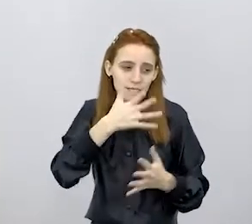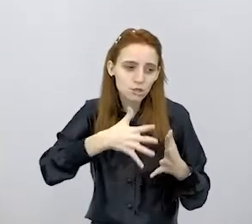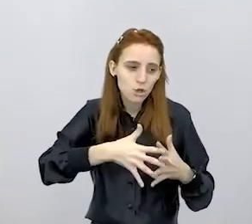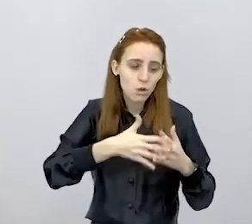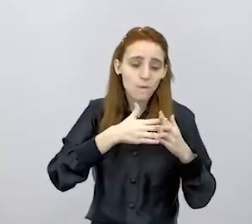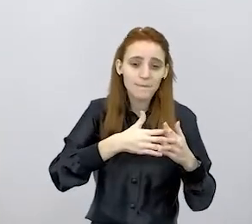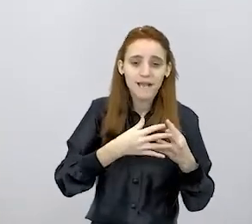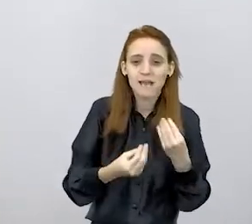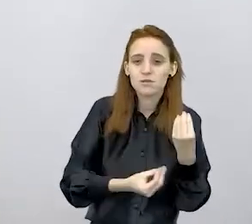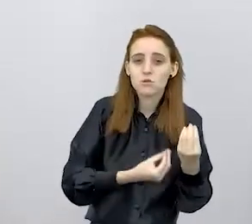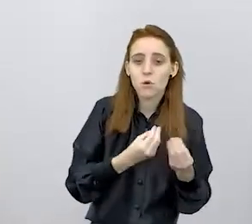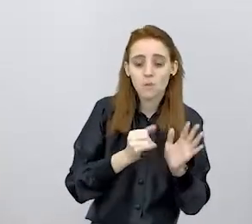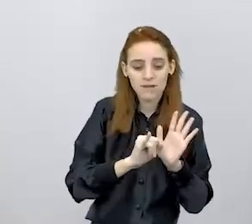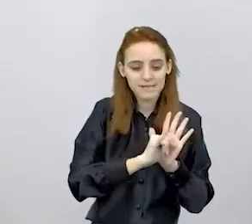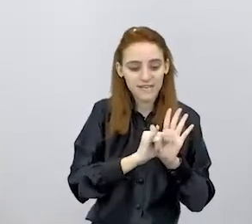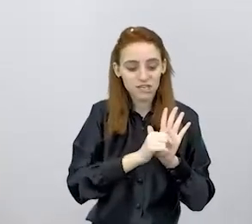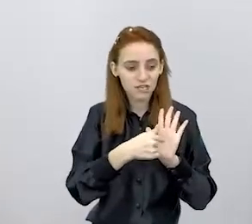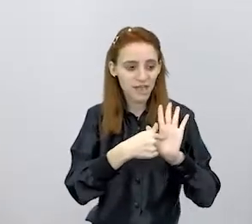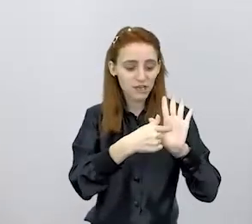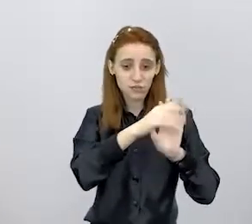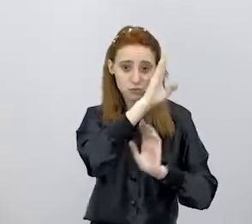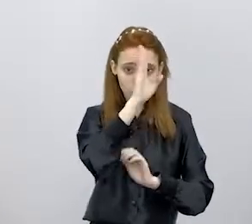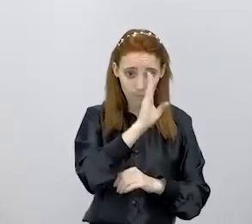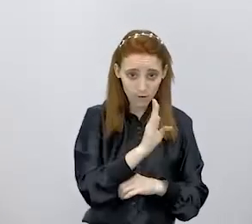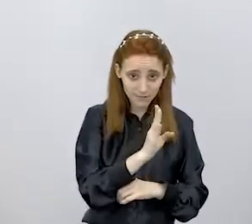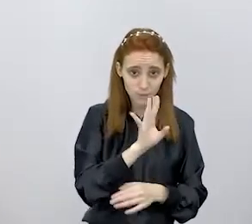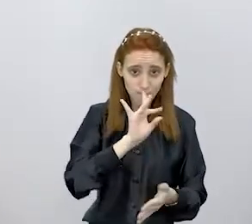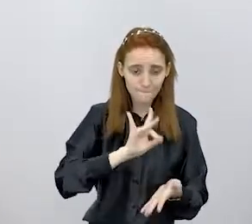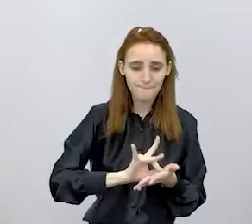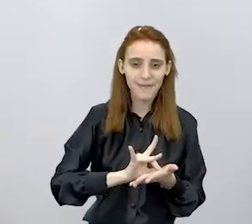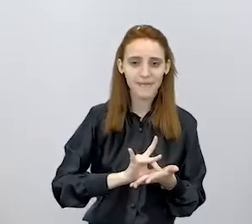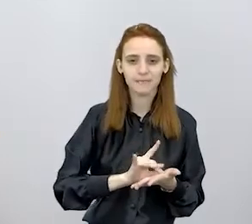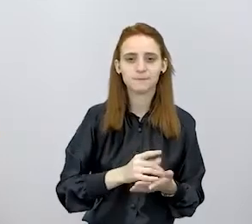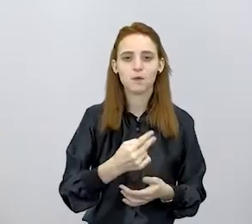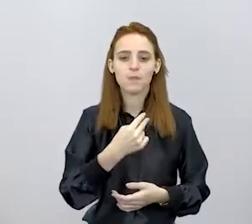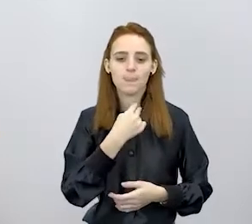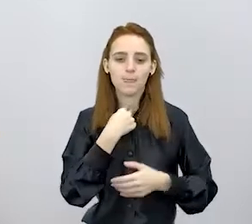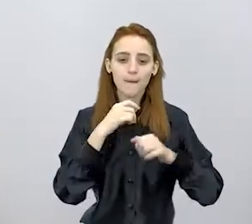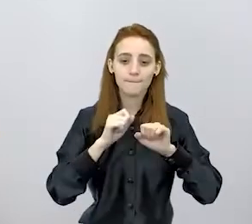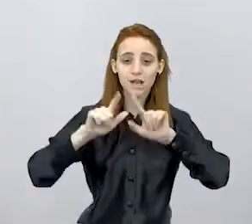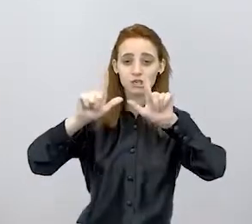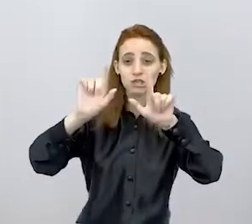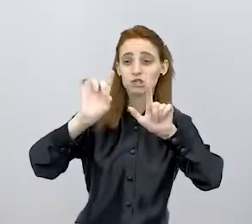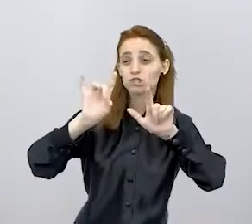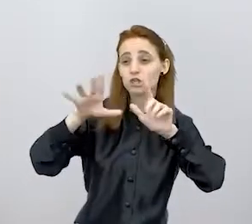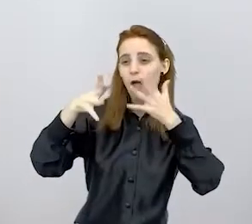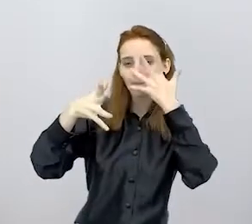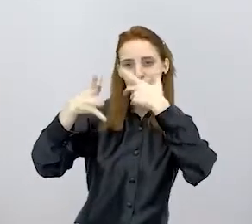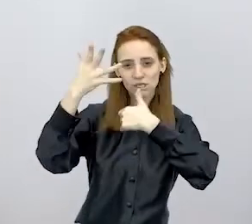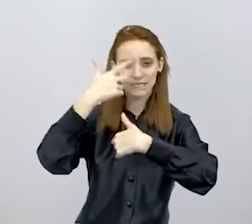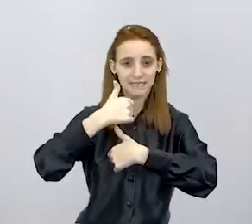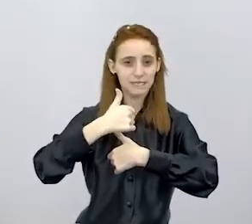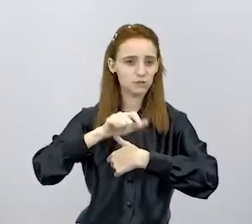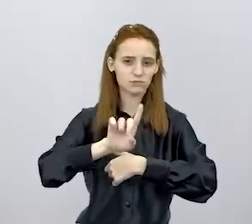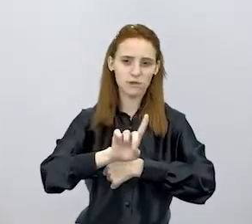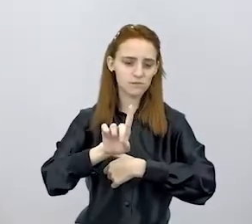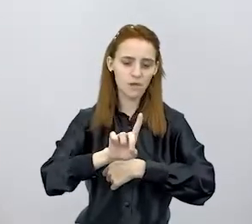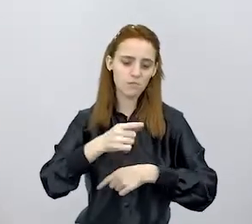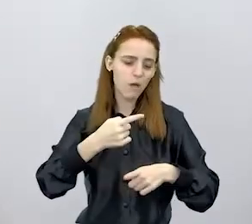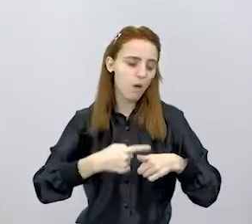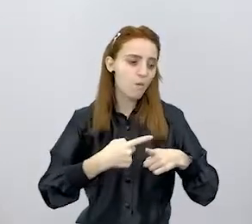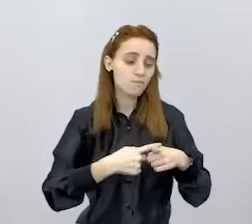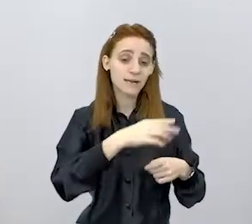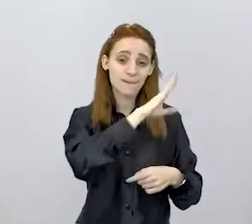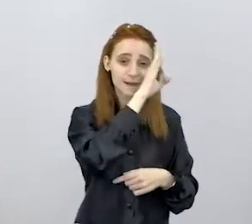quero representar a realidade do Brasil tal qual o Brasil é, eu não posso mostrar apenas as coisas belas, porque o Brasil é um país paradoxal.